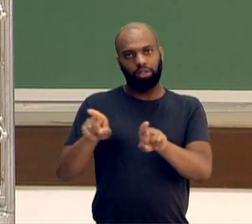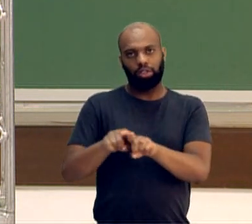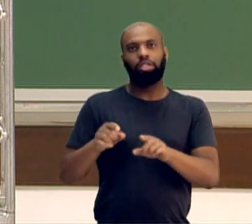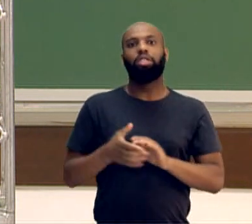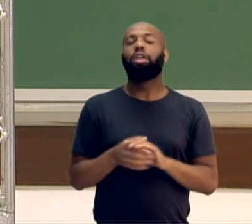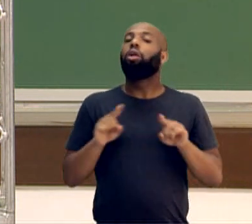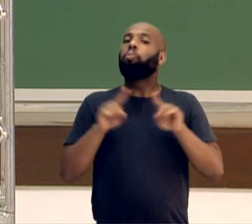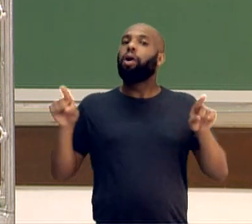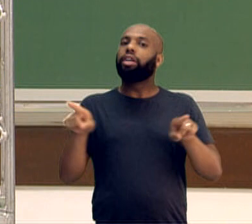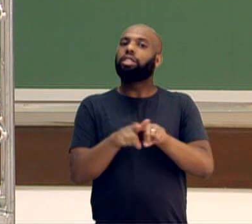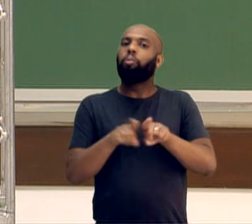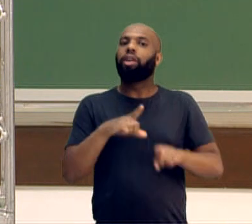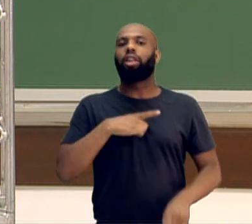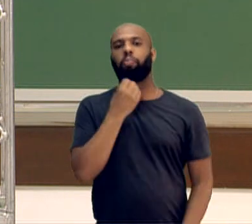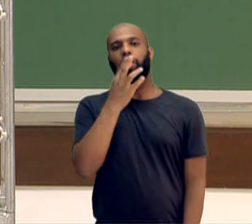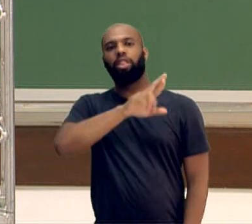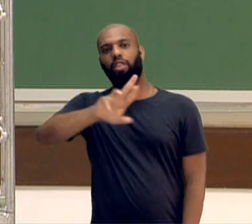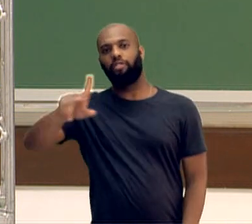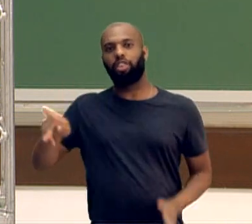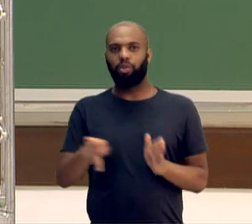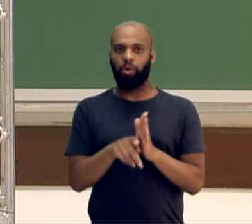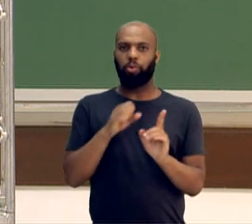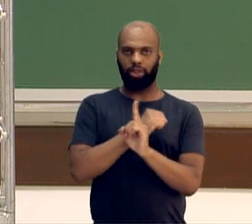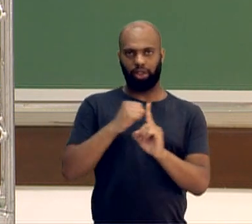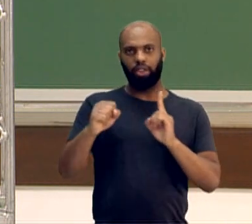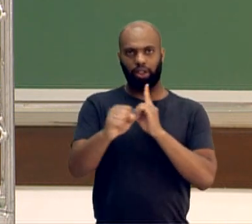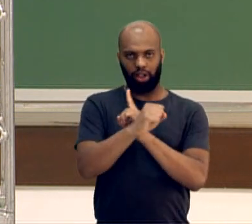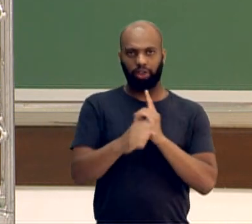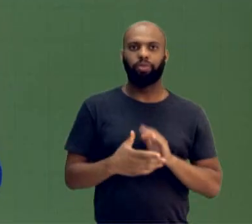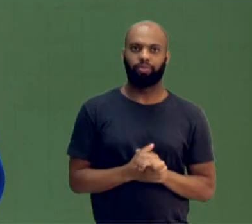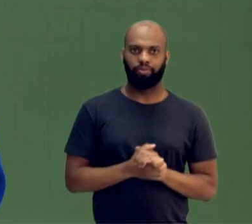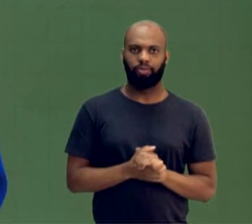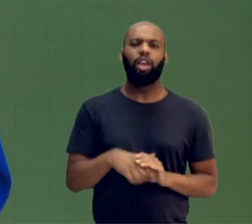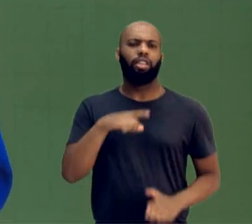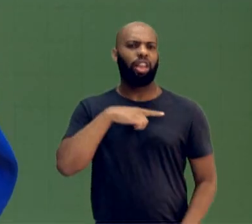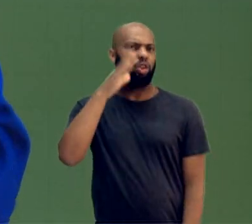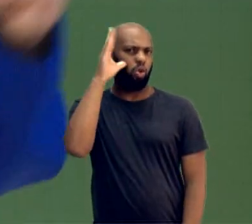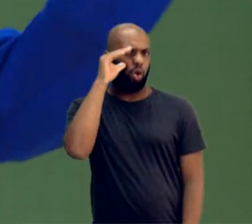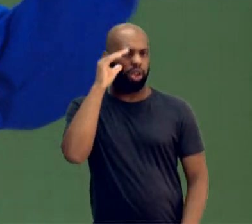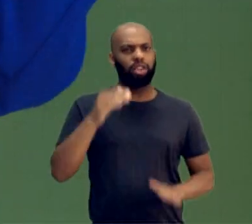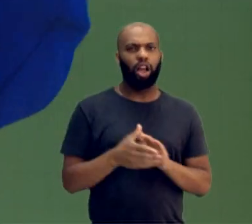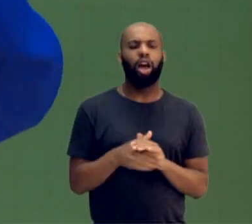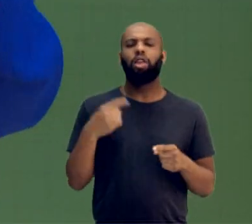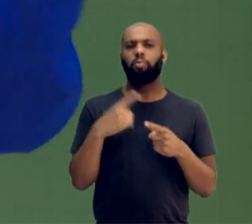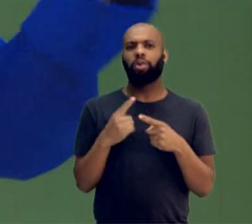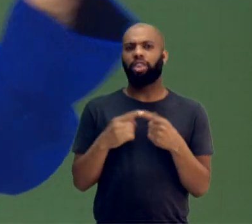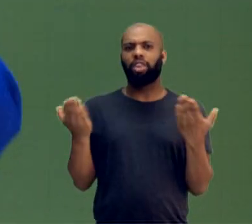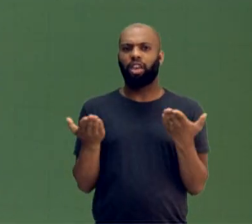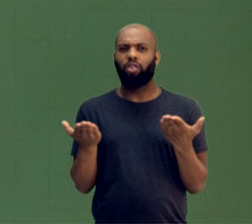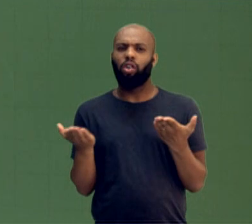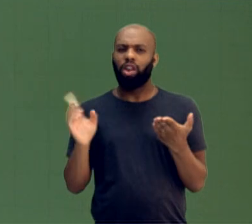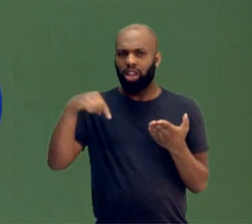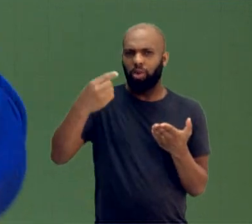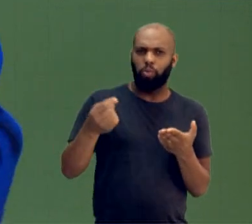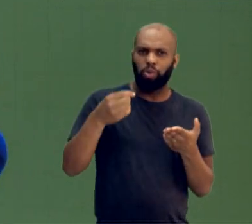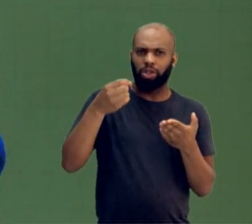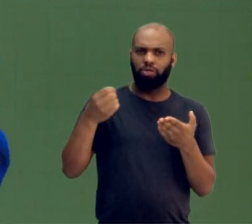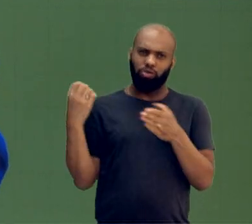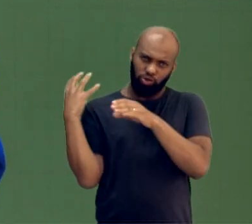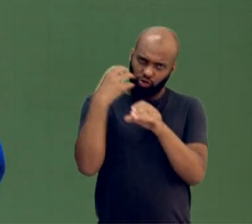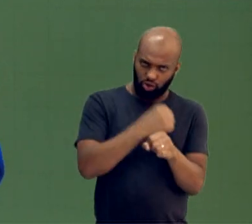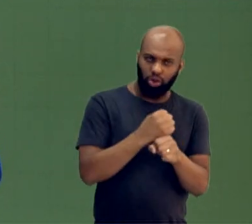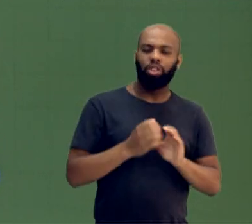também traz alguns benefícios sociais. Curiosamente, pessoal, acho que vou retomar mais tarde isso daí, mas só para saber,